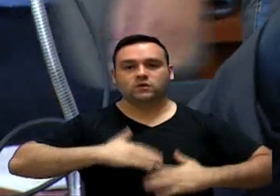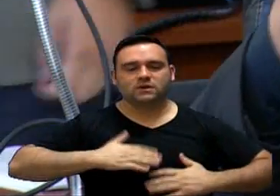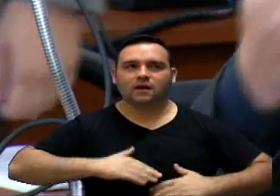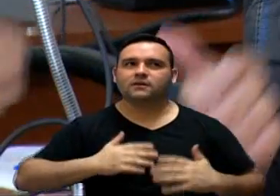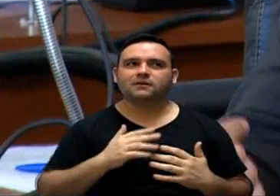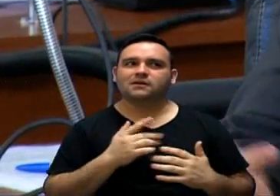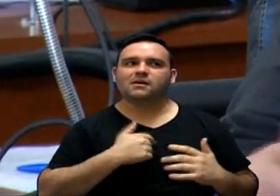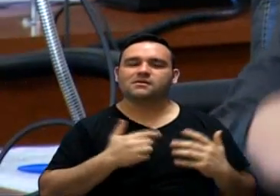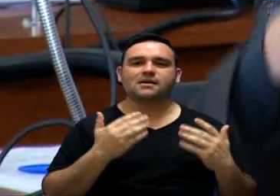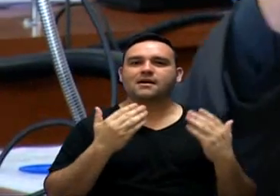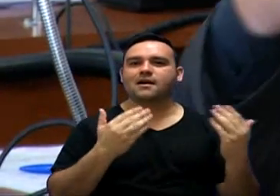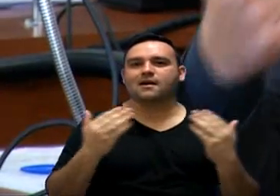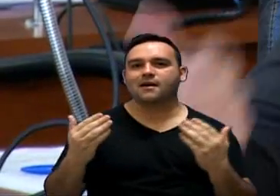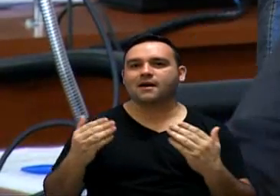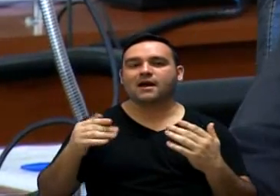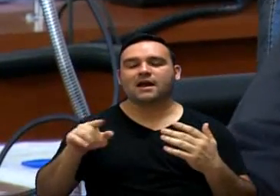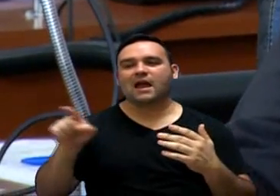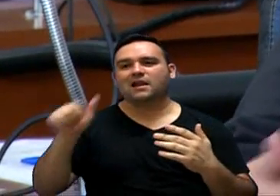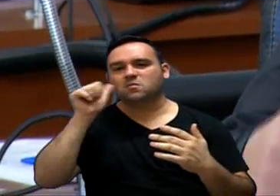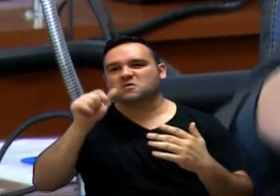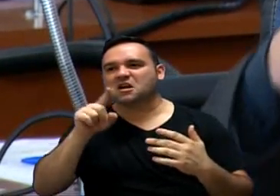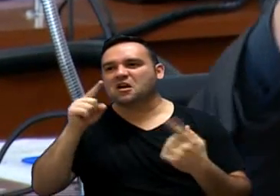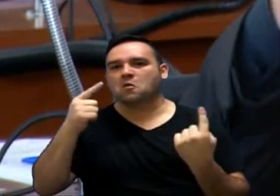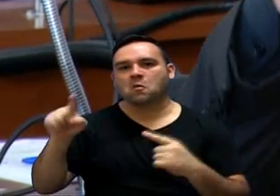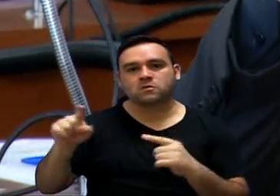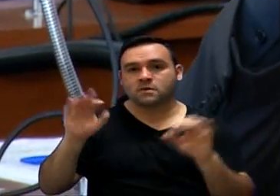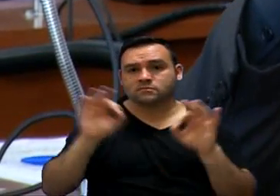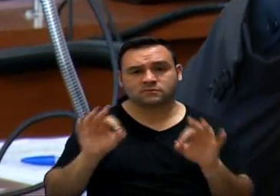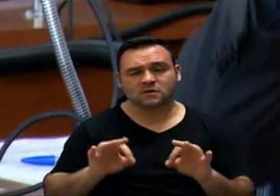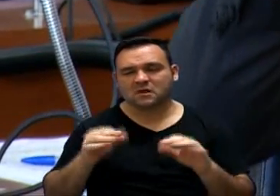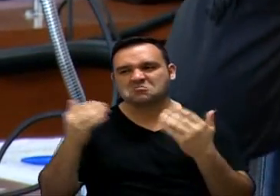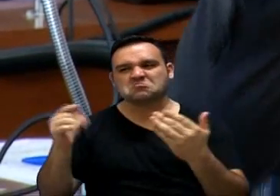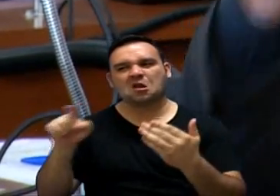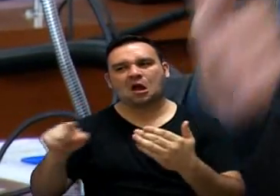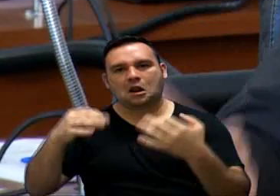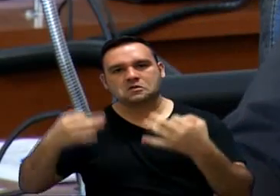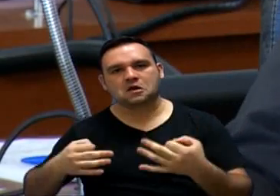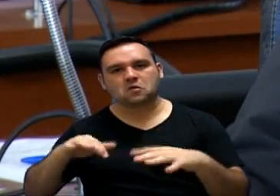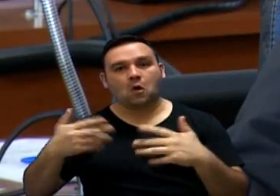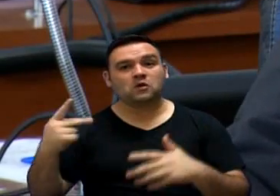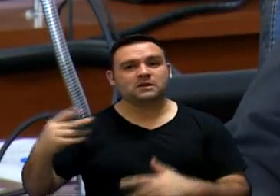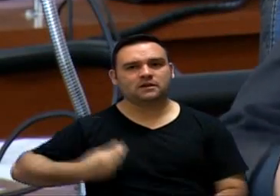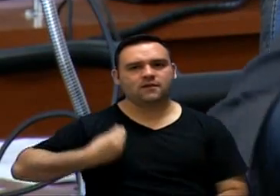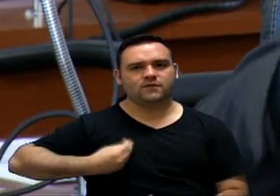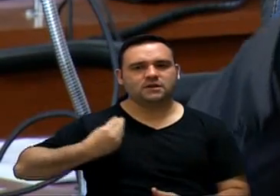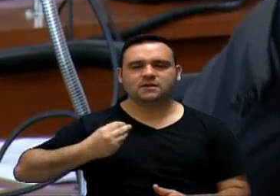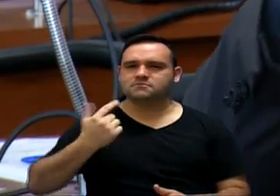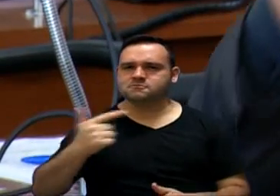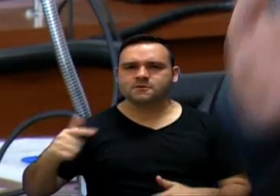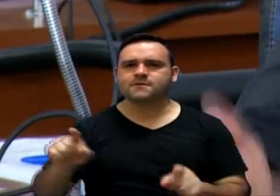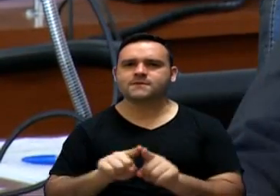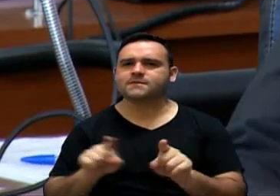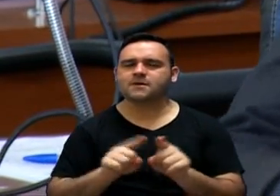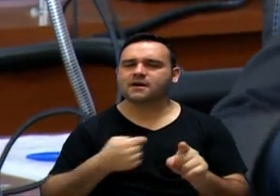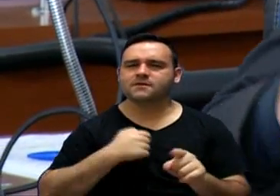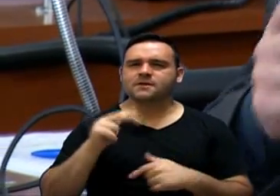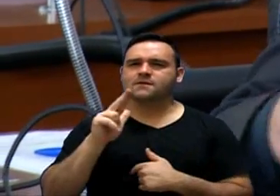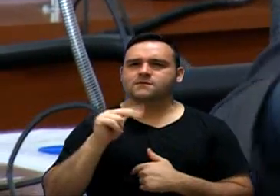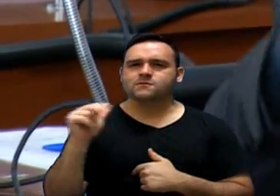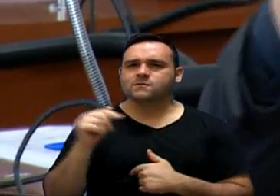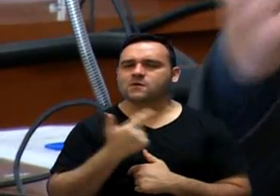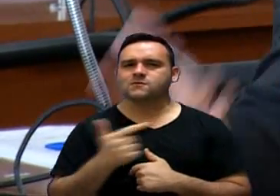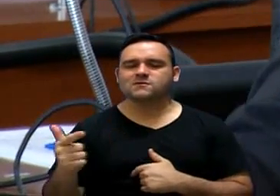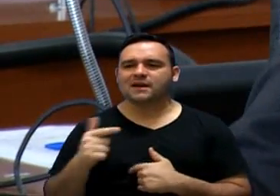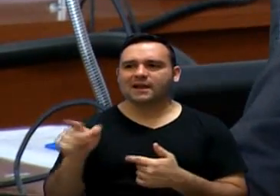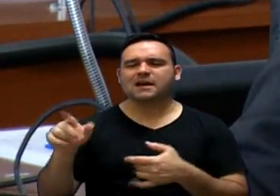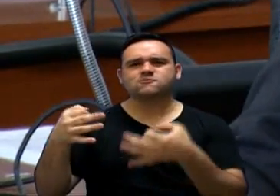nenhum momento questionei a honestidade dela, em momento nenhum questionei a vida enquanto dela delegada, em nenhum momento questionei a